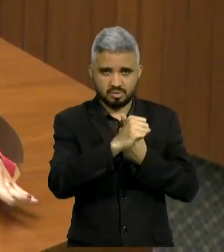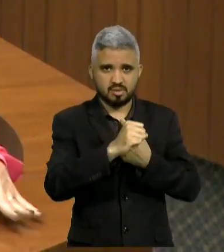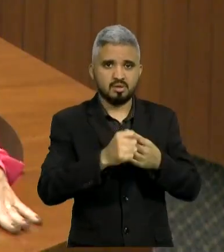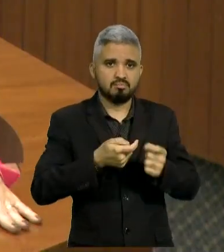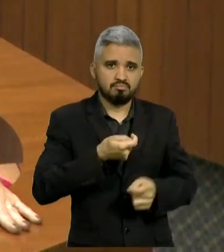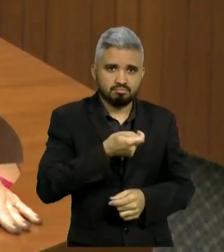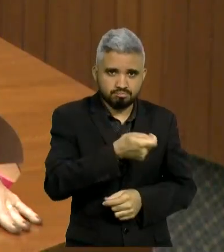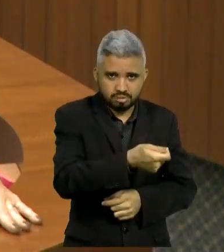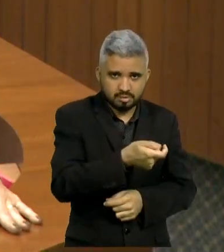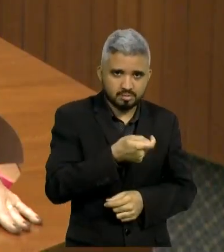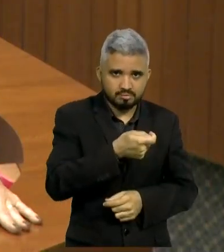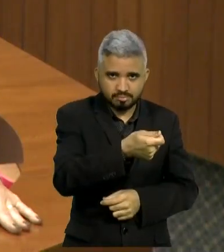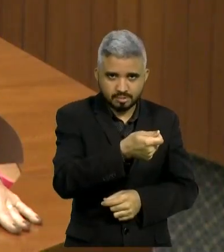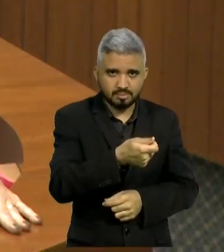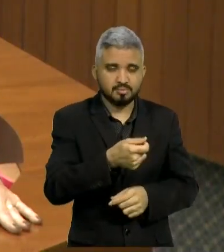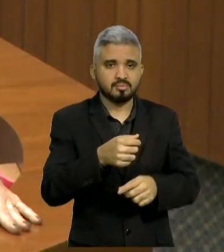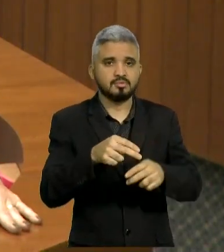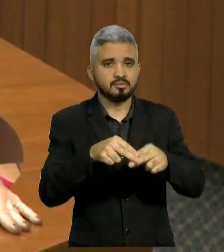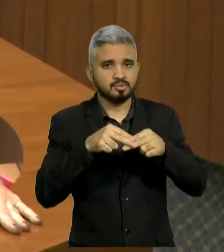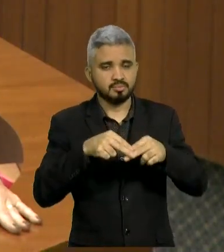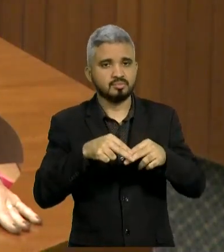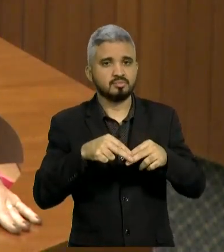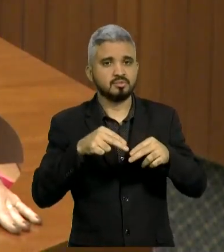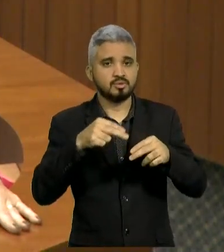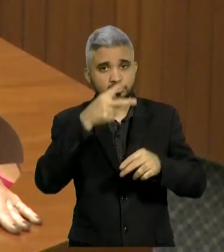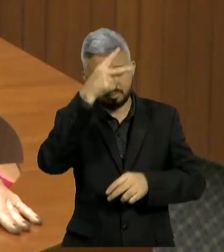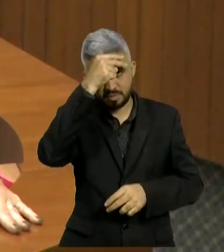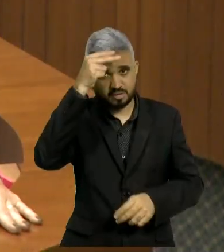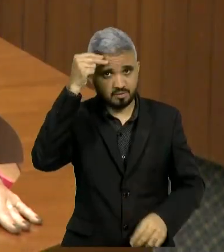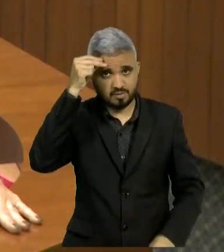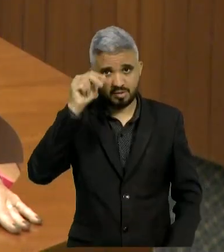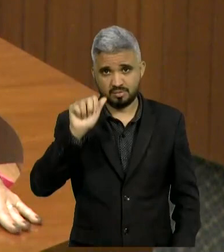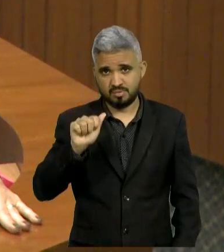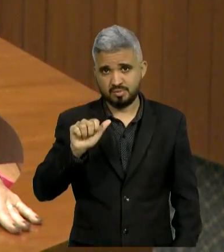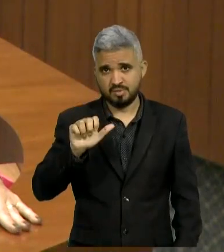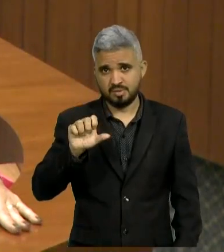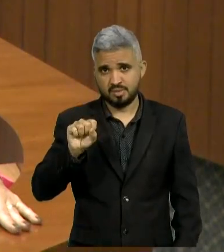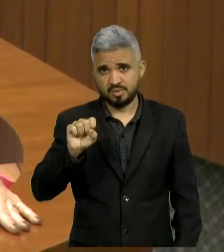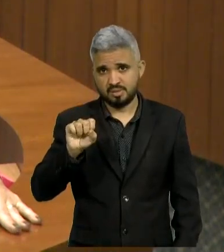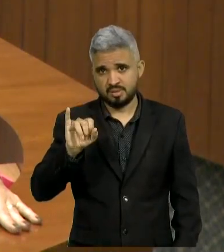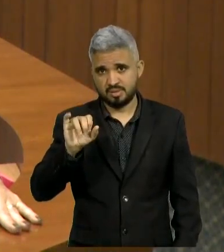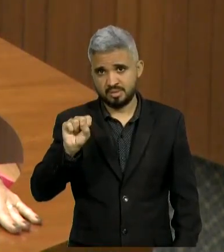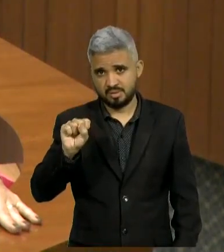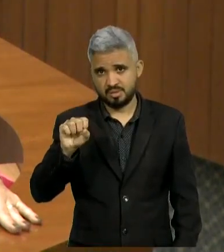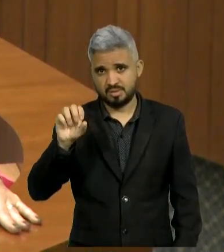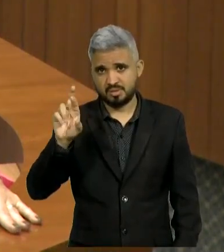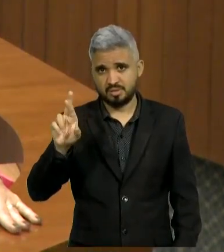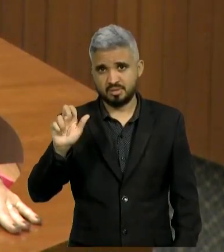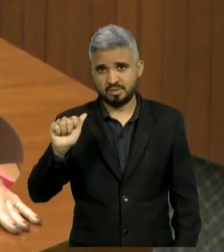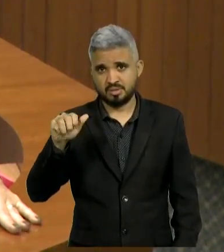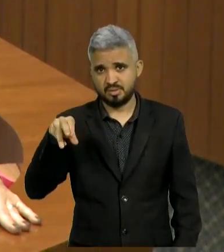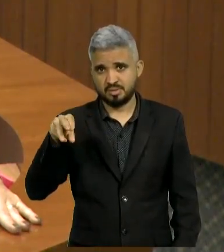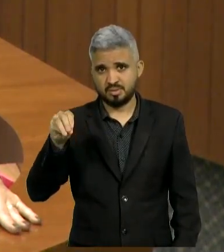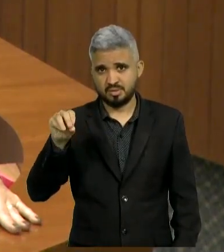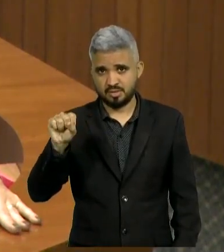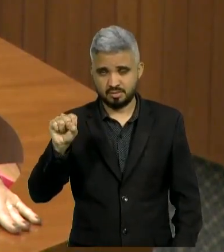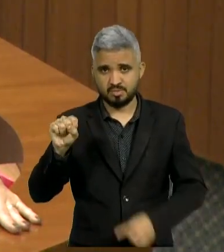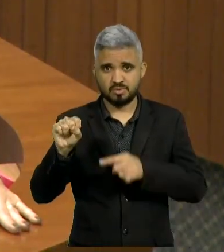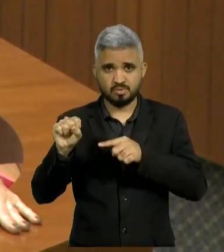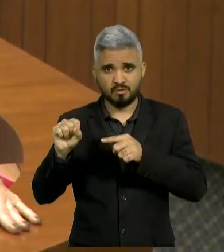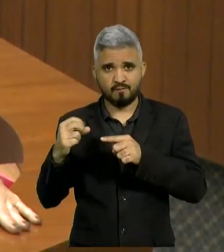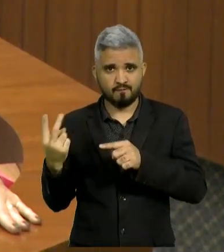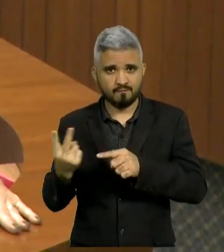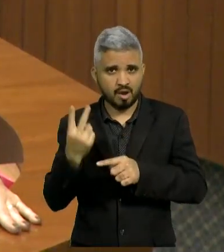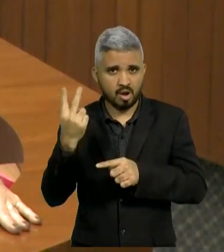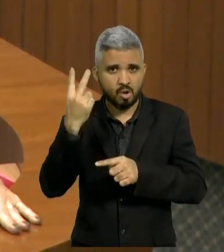essa preocupação. O prefeito Assis Ramos, ele também valoriza sim essa categoria, porque eu